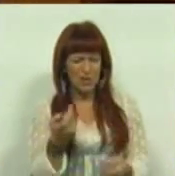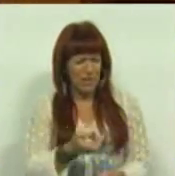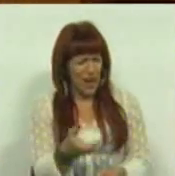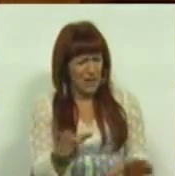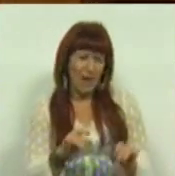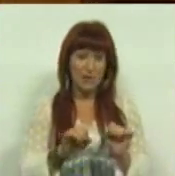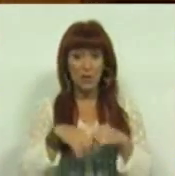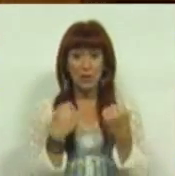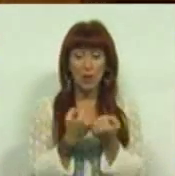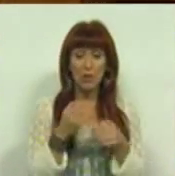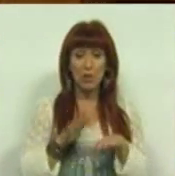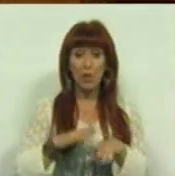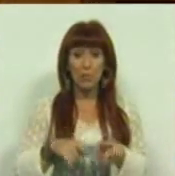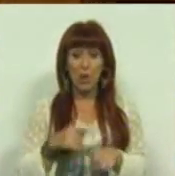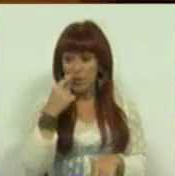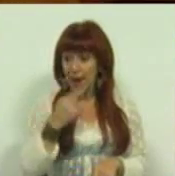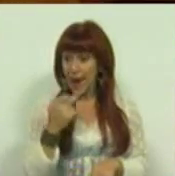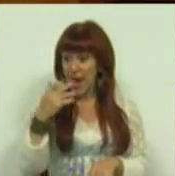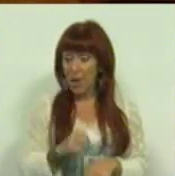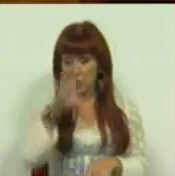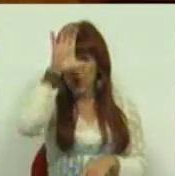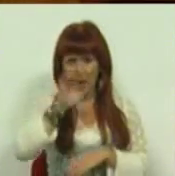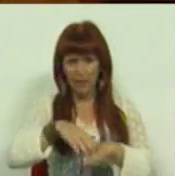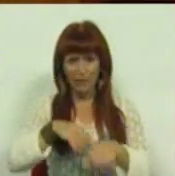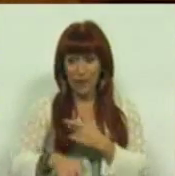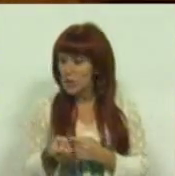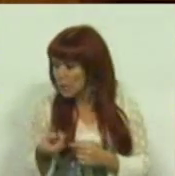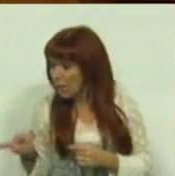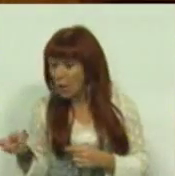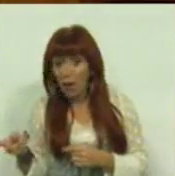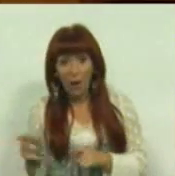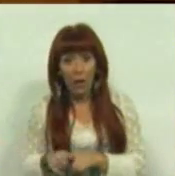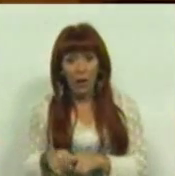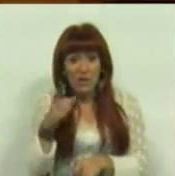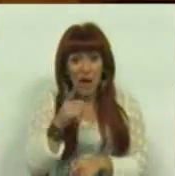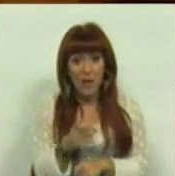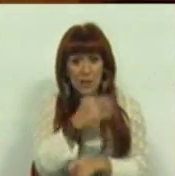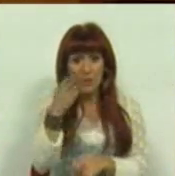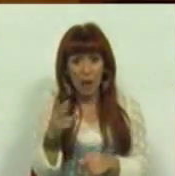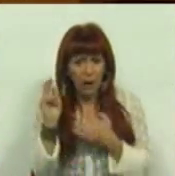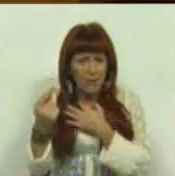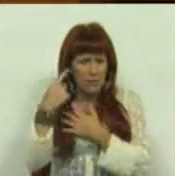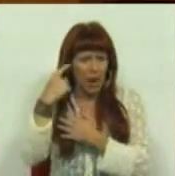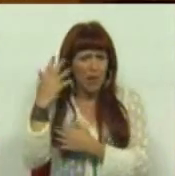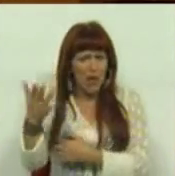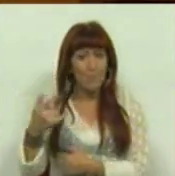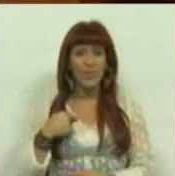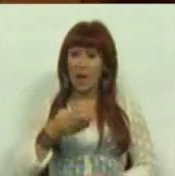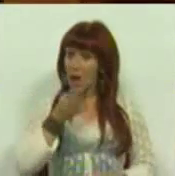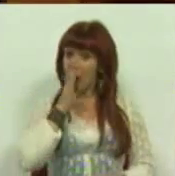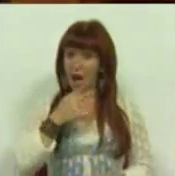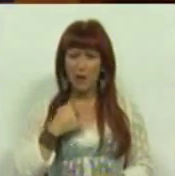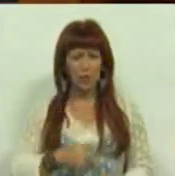da sociedade por erros cometidos pelo Estado, muitos dos quais com 6 e 7 anos. Esta